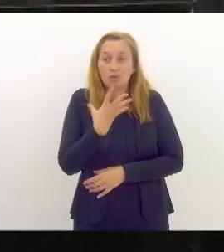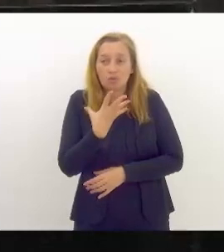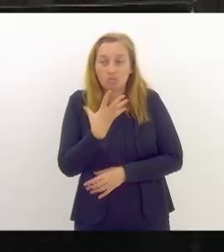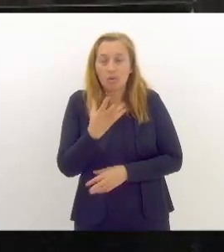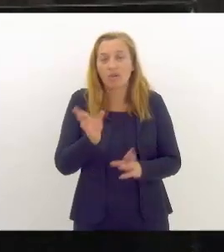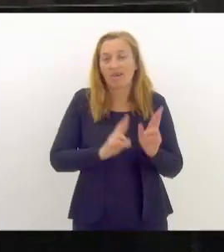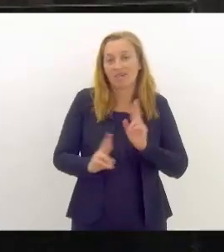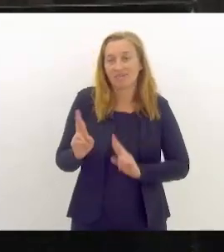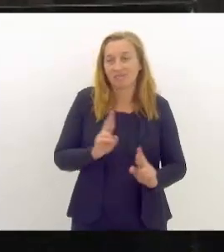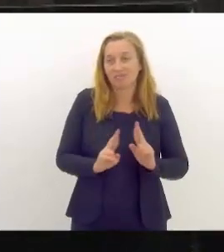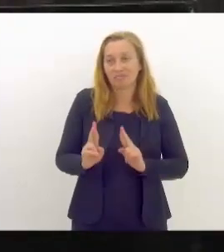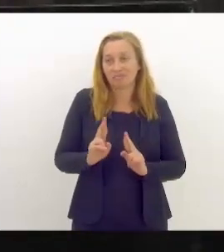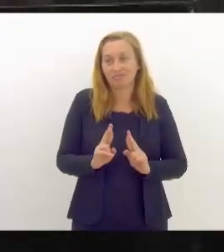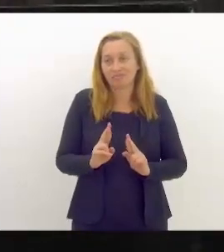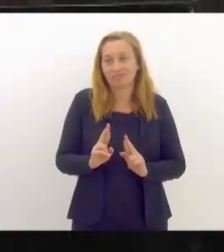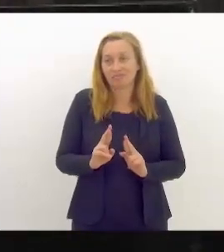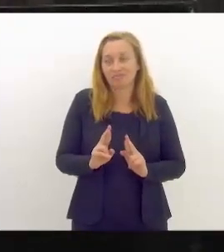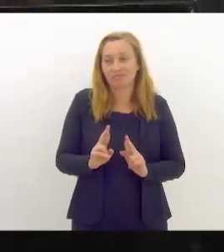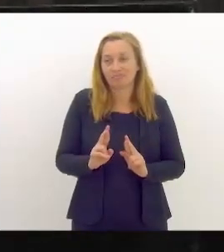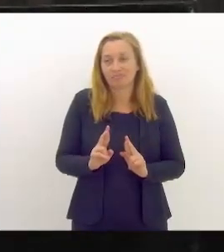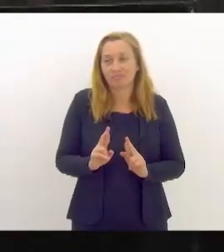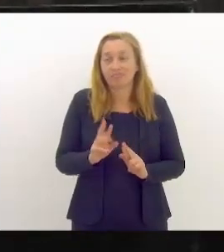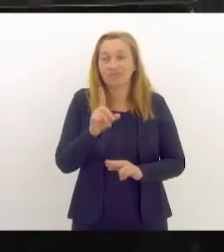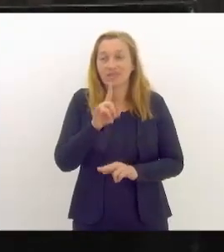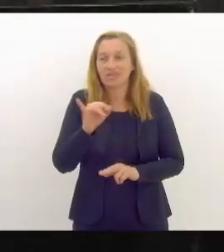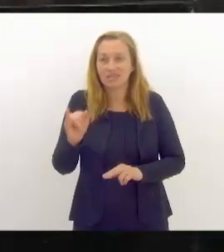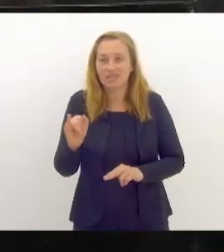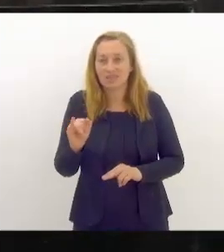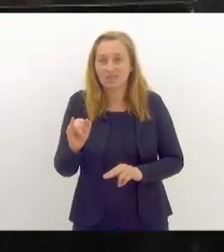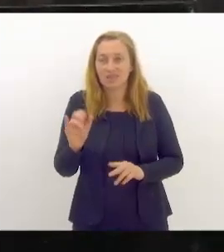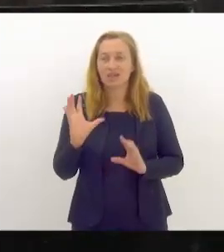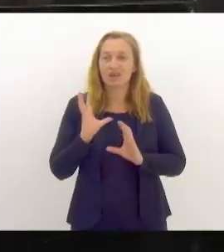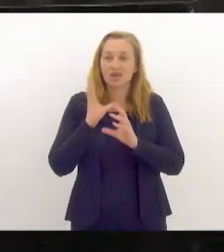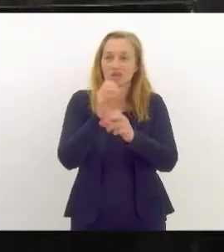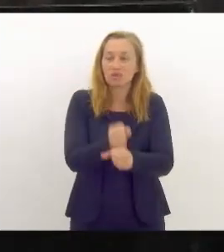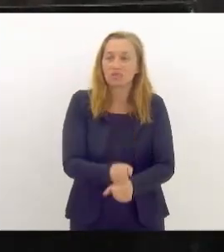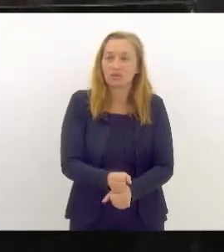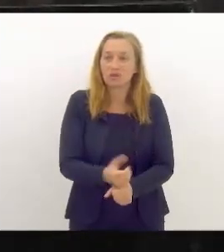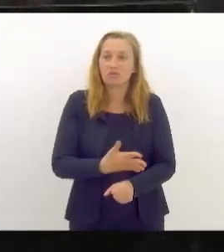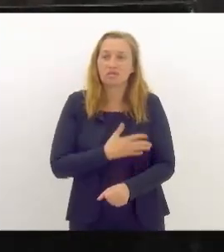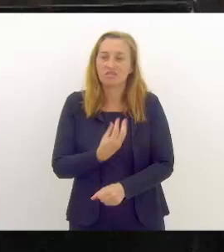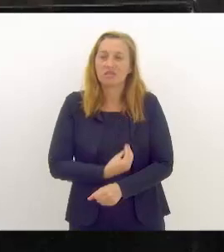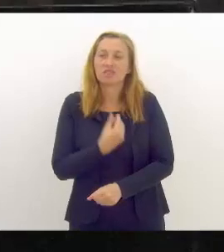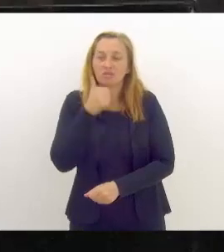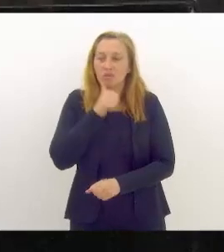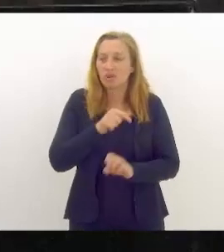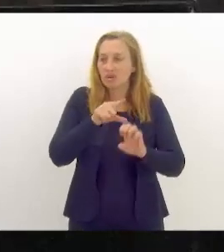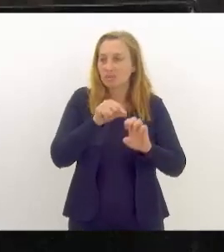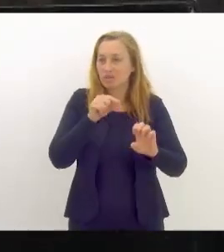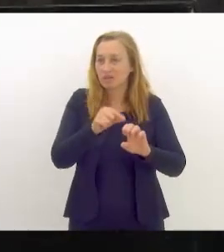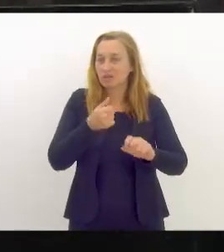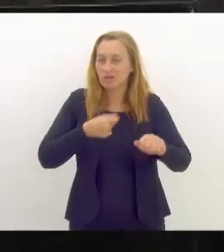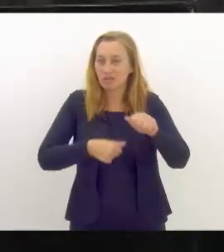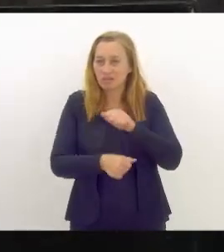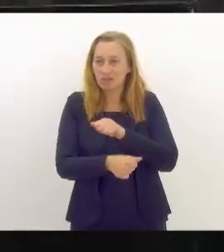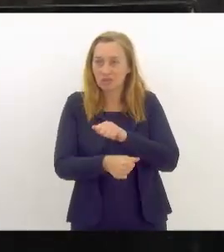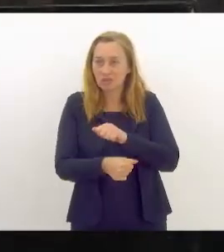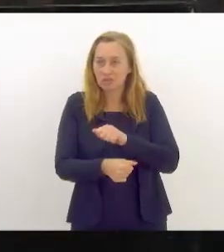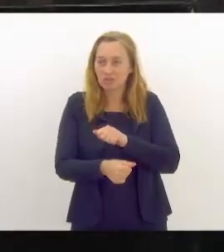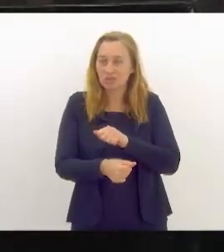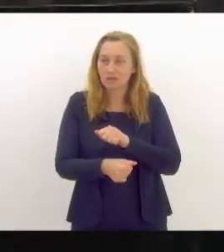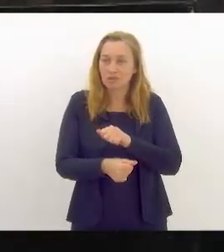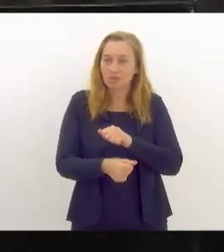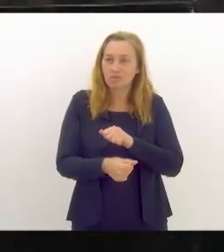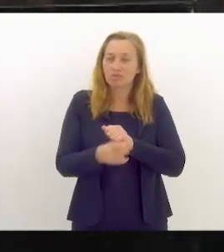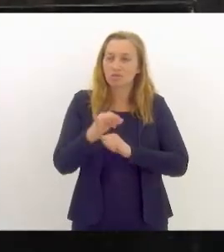relações esse dia ele resume muito a minha vida como mulher como empreendedora como investidora como sócia